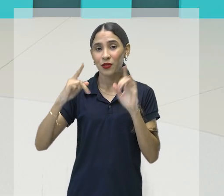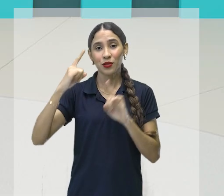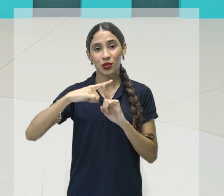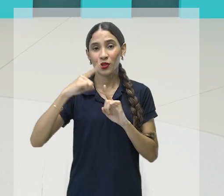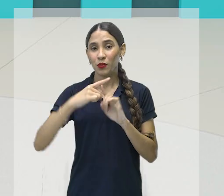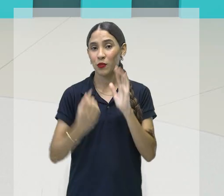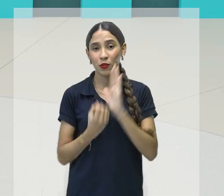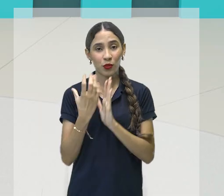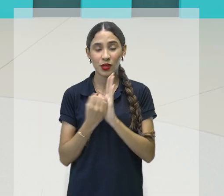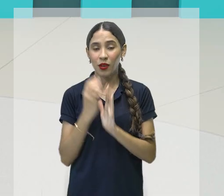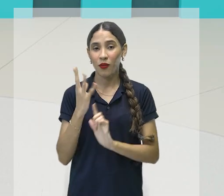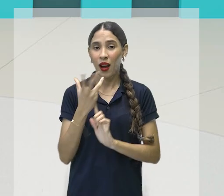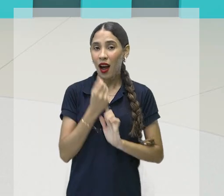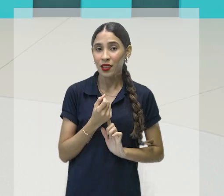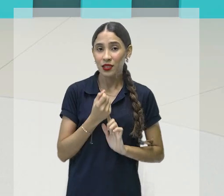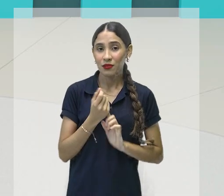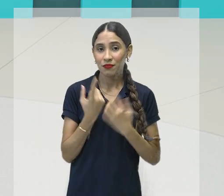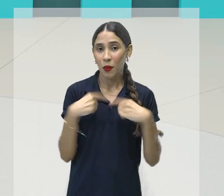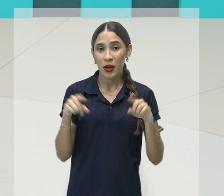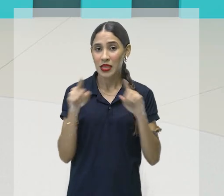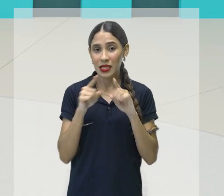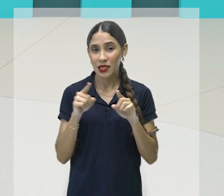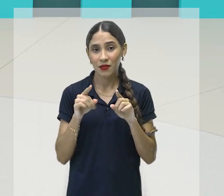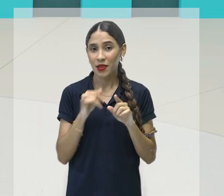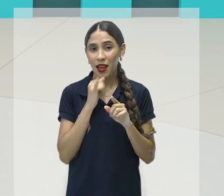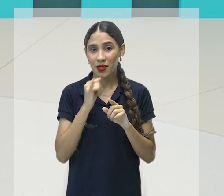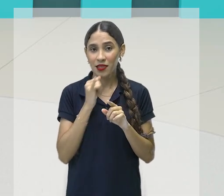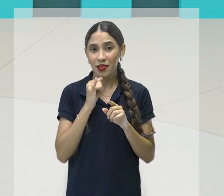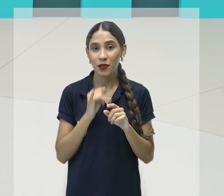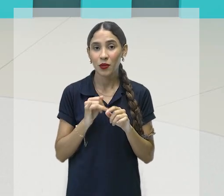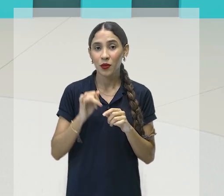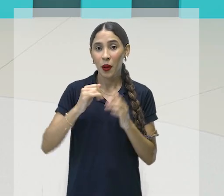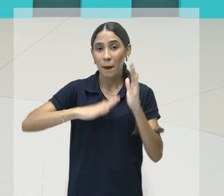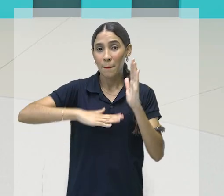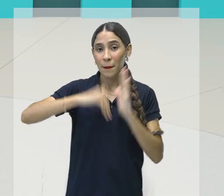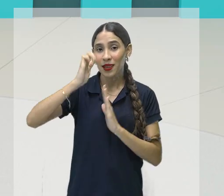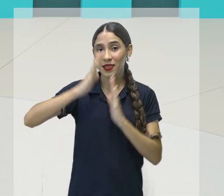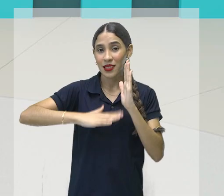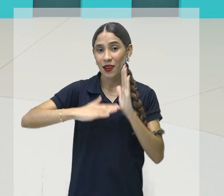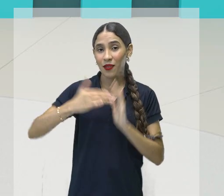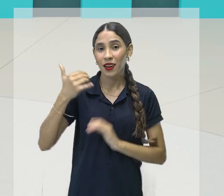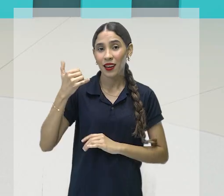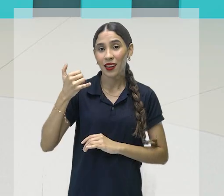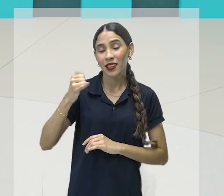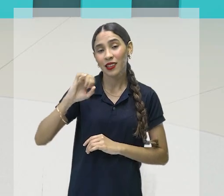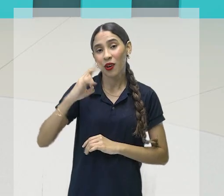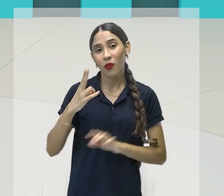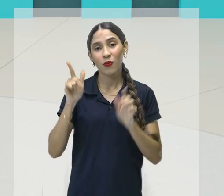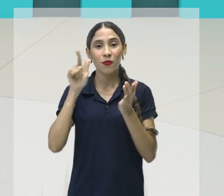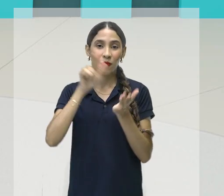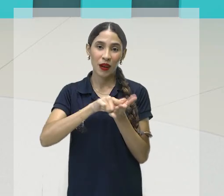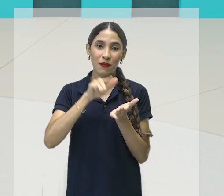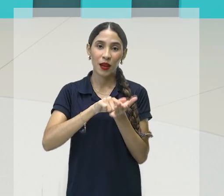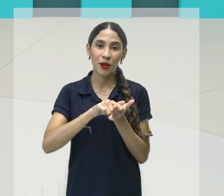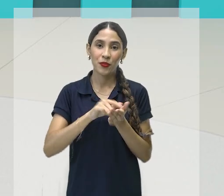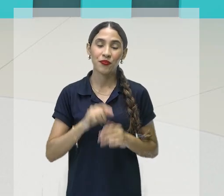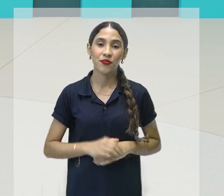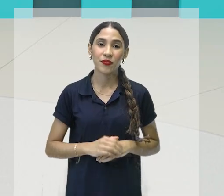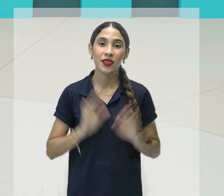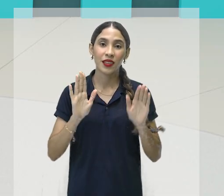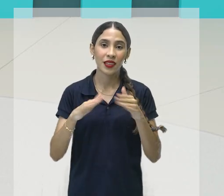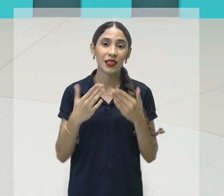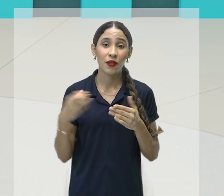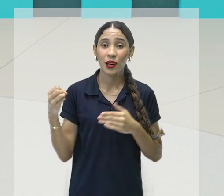formas de produzir arte, sem precisar mais do pincel, da caneta ou do papel.